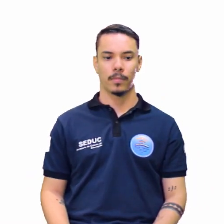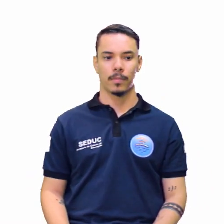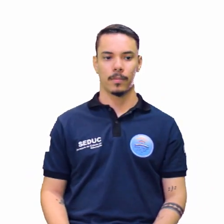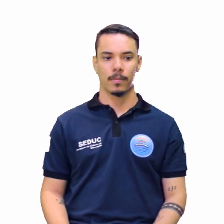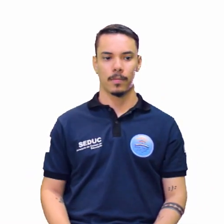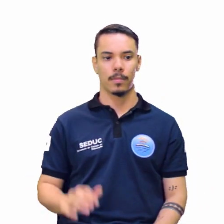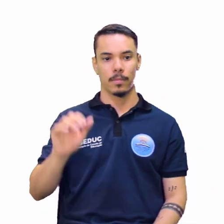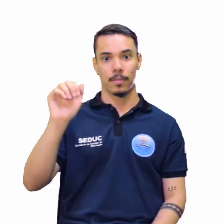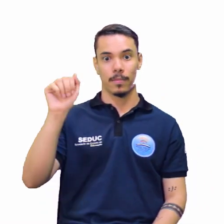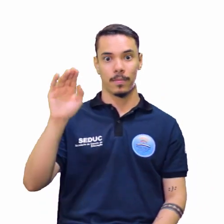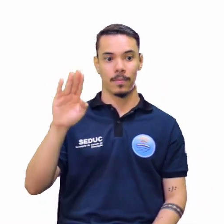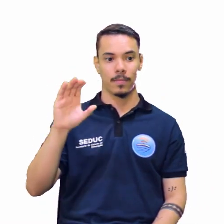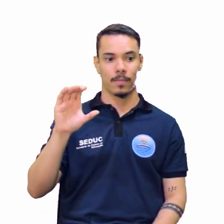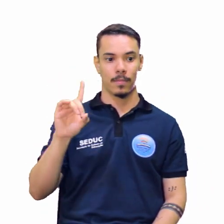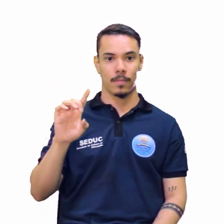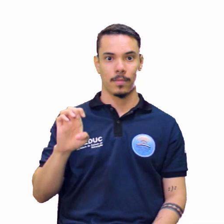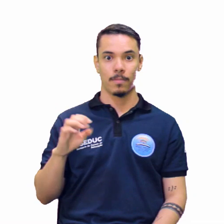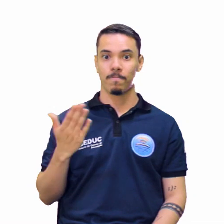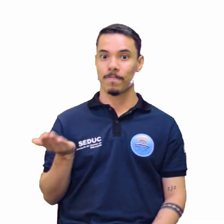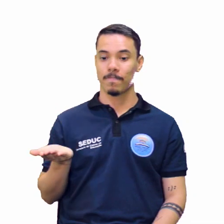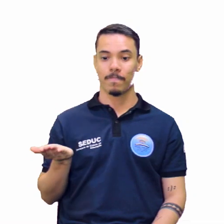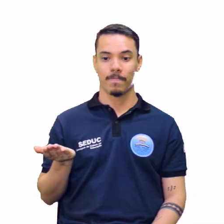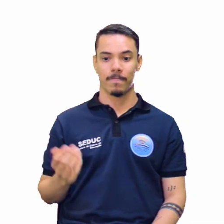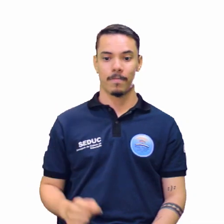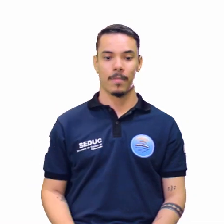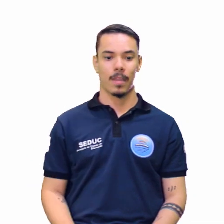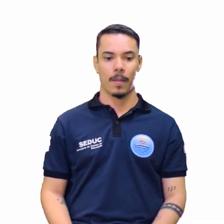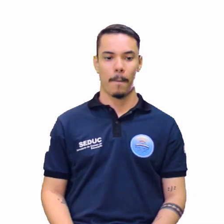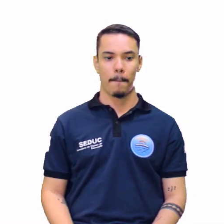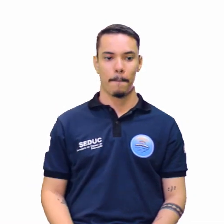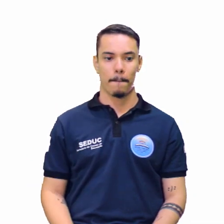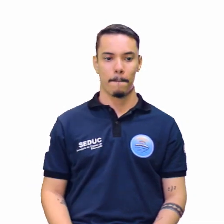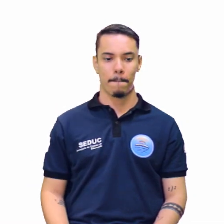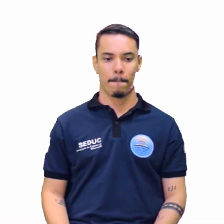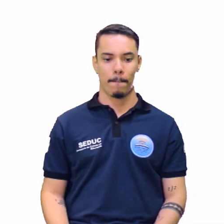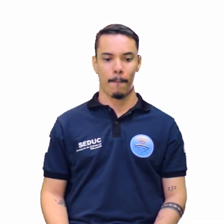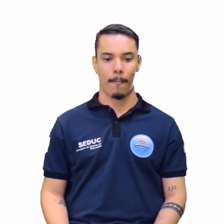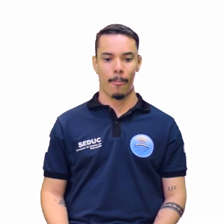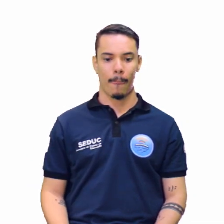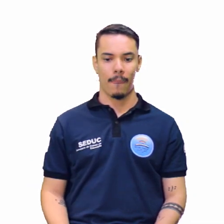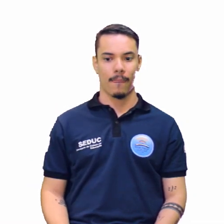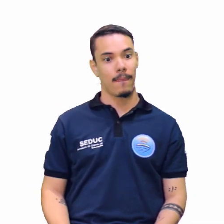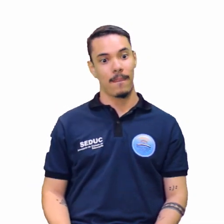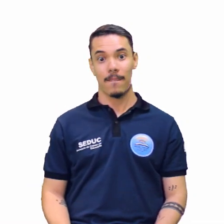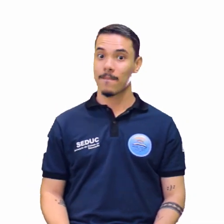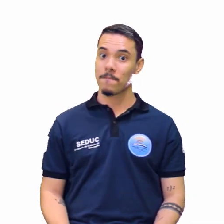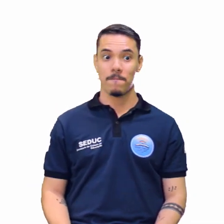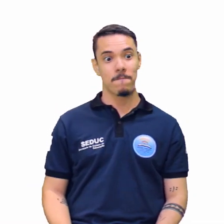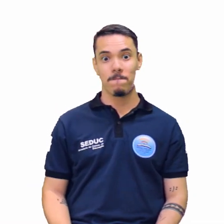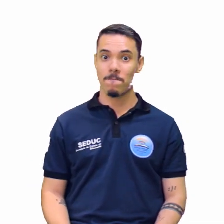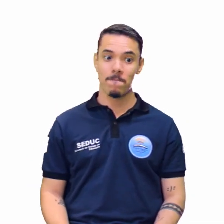a b c d o qual a alternativa